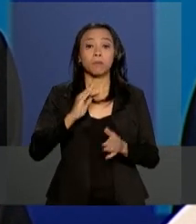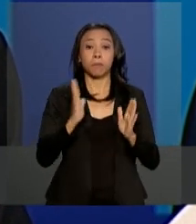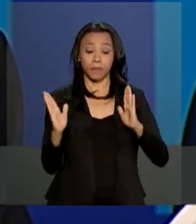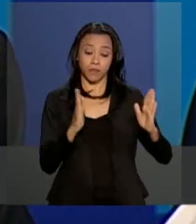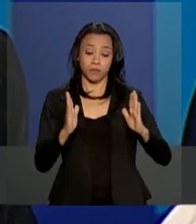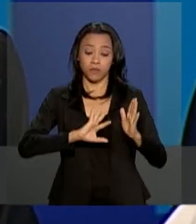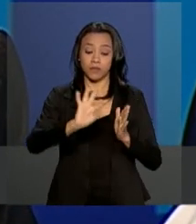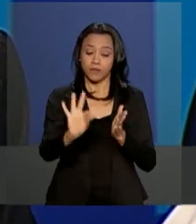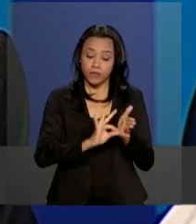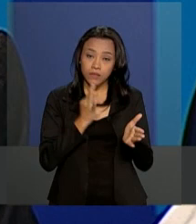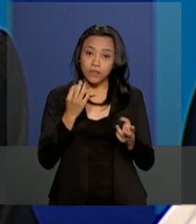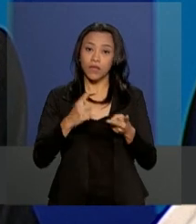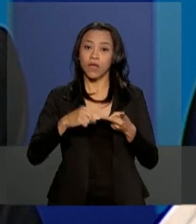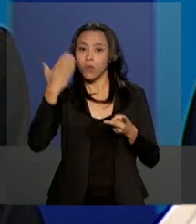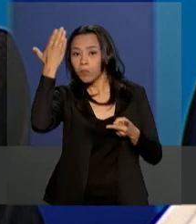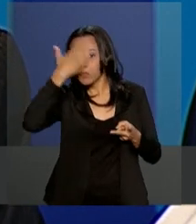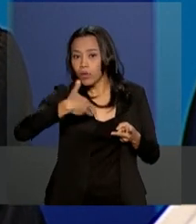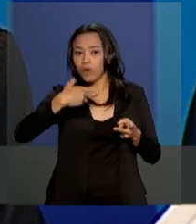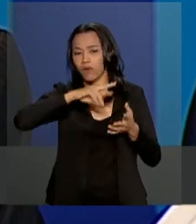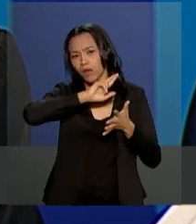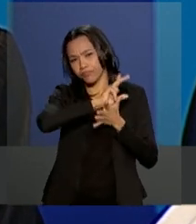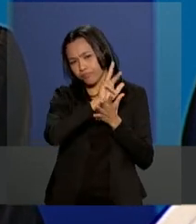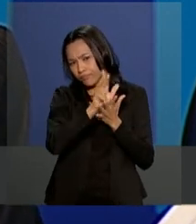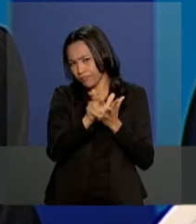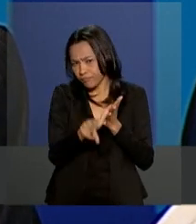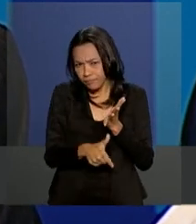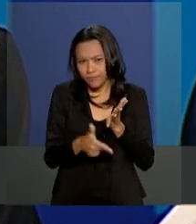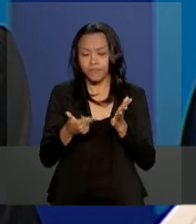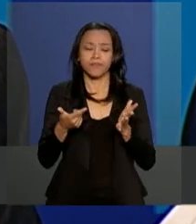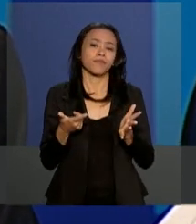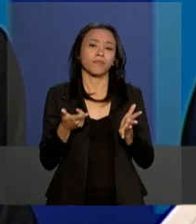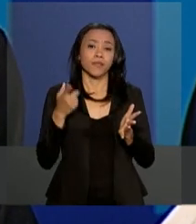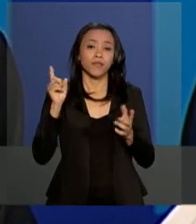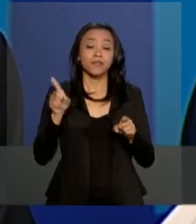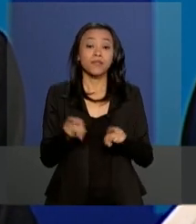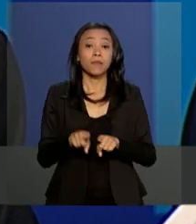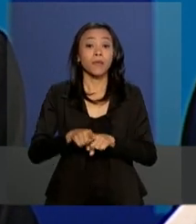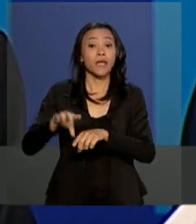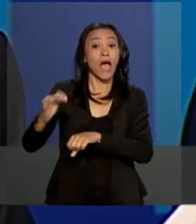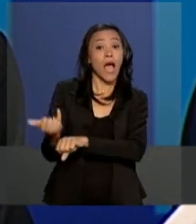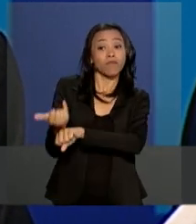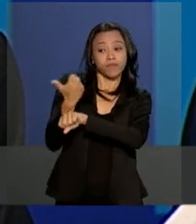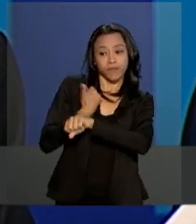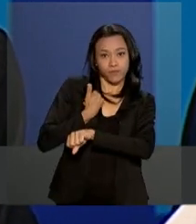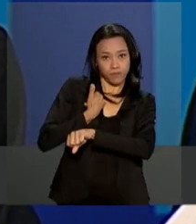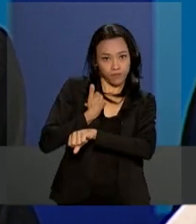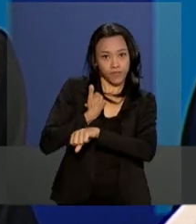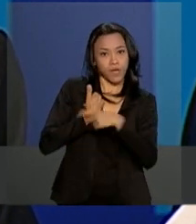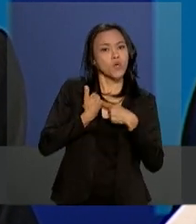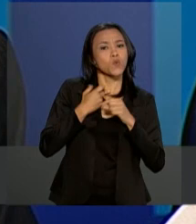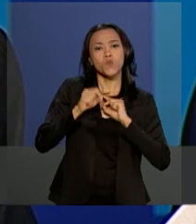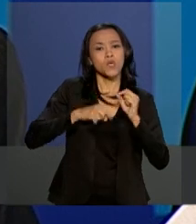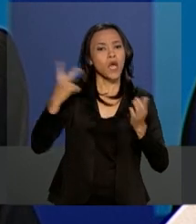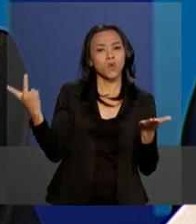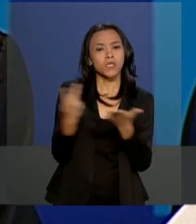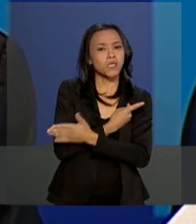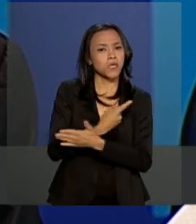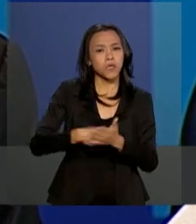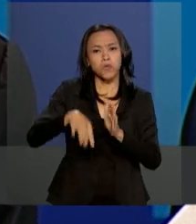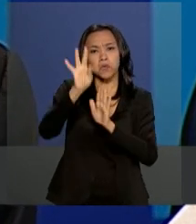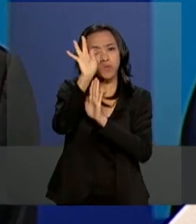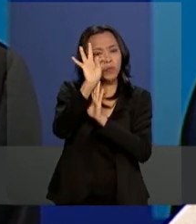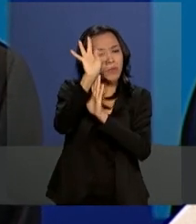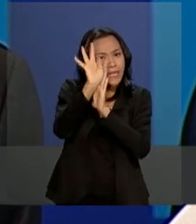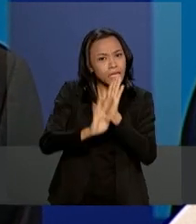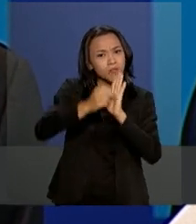de comprovações enfim o processo de comunicação acho que foi muito foi muito claro foi